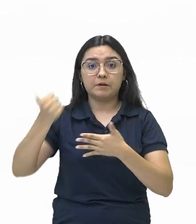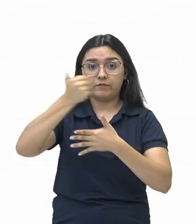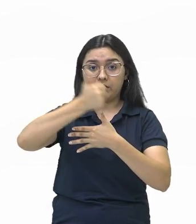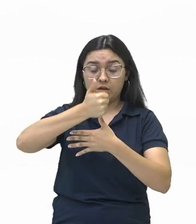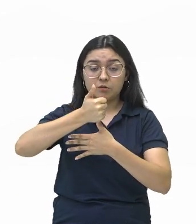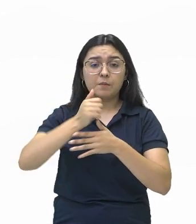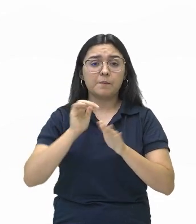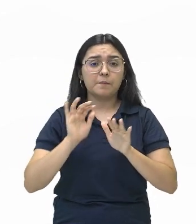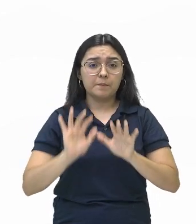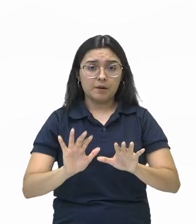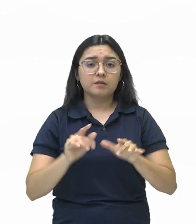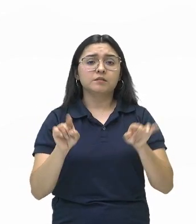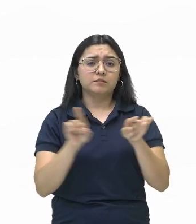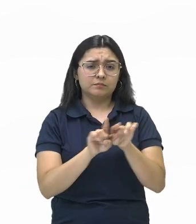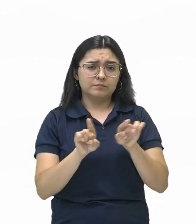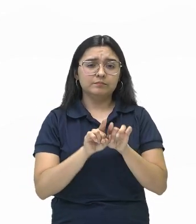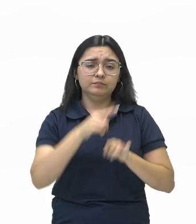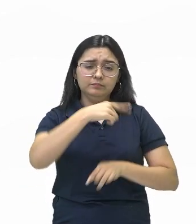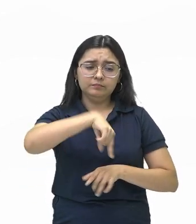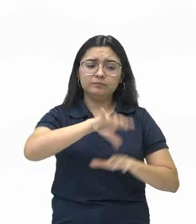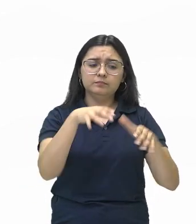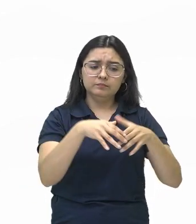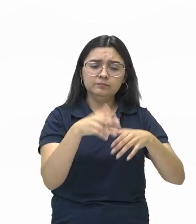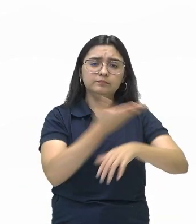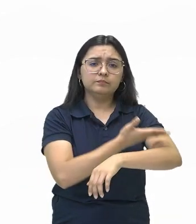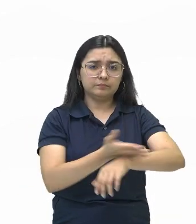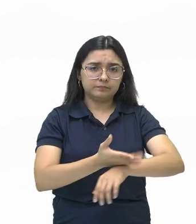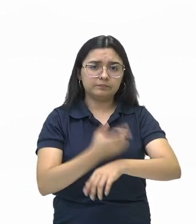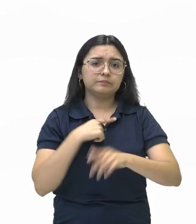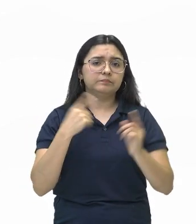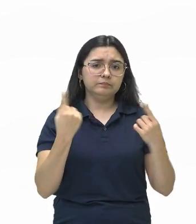eles também enfrentam desafios socioeconômicos.